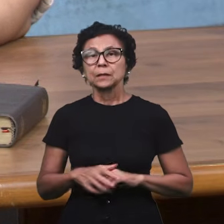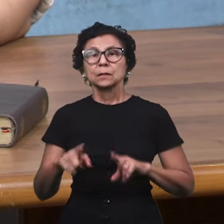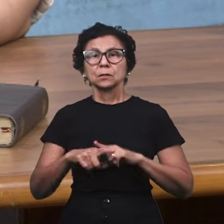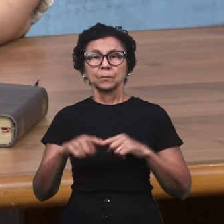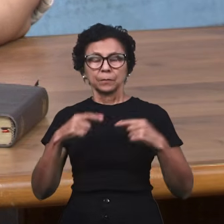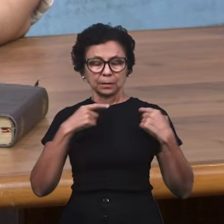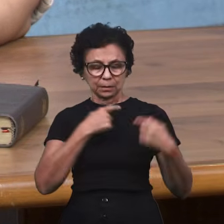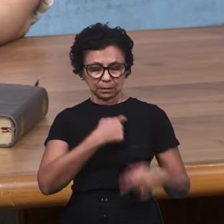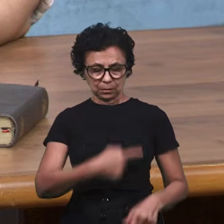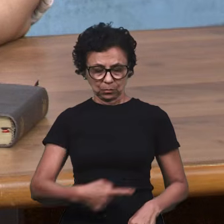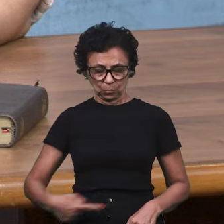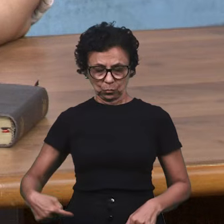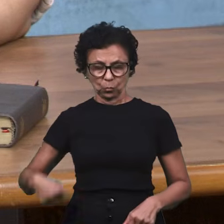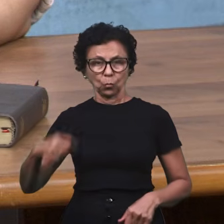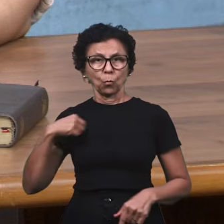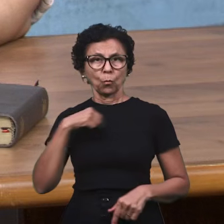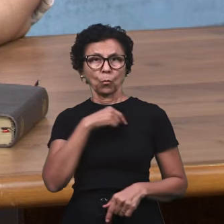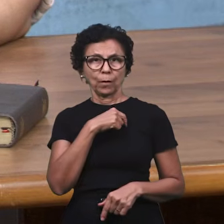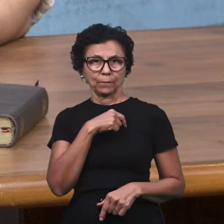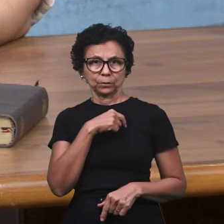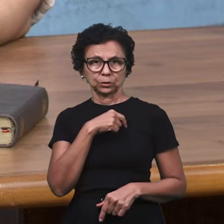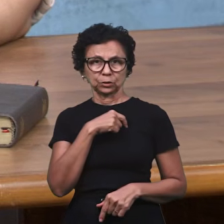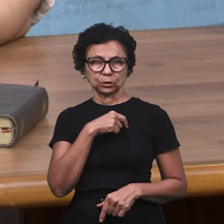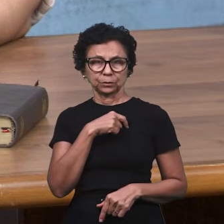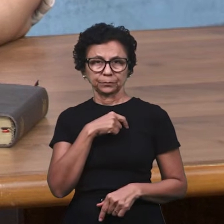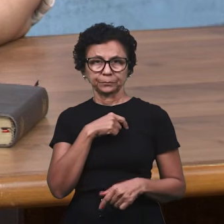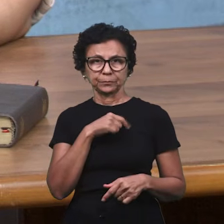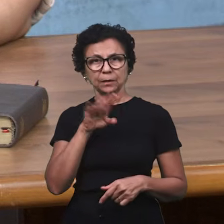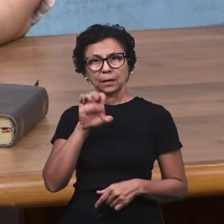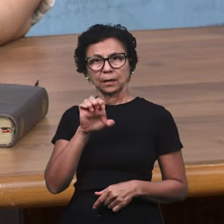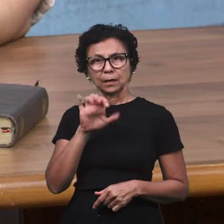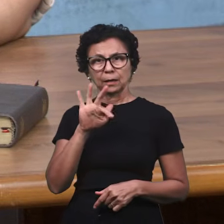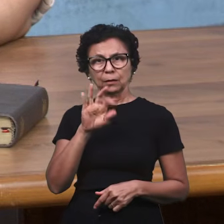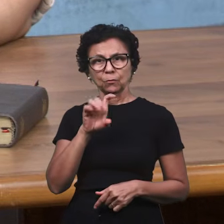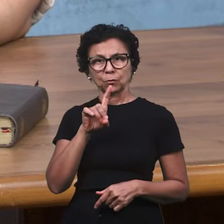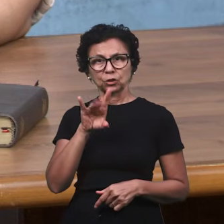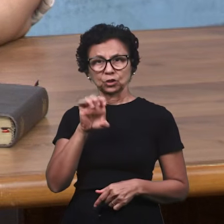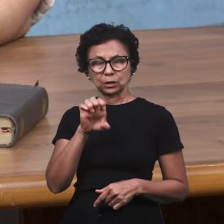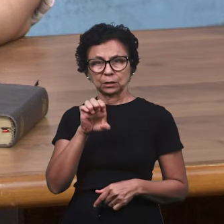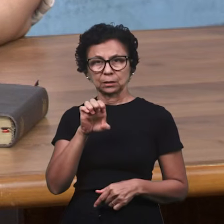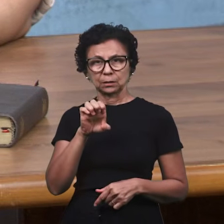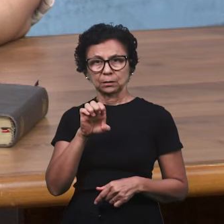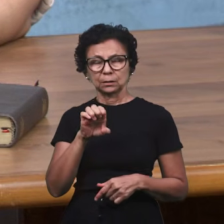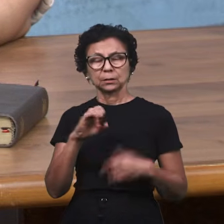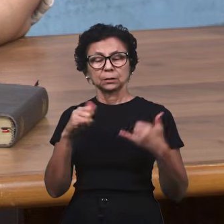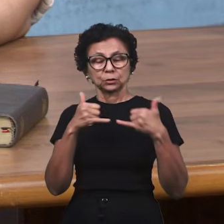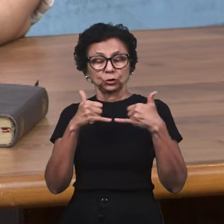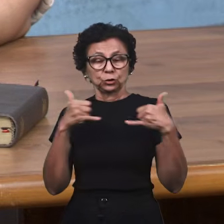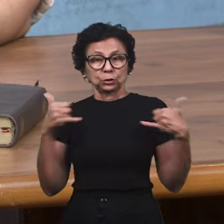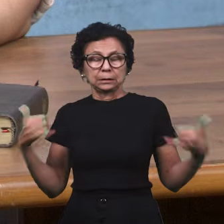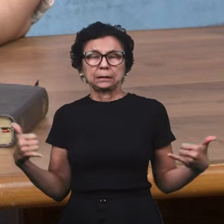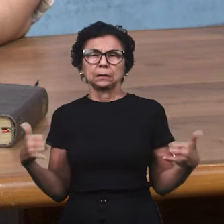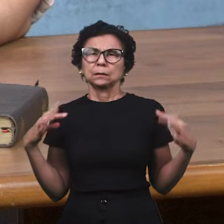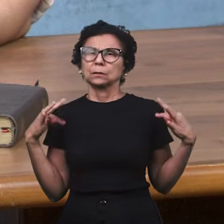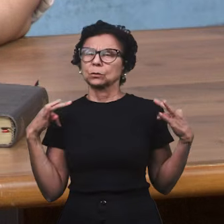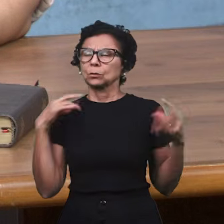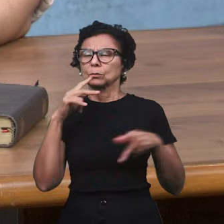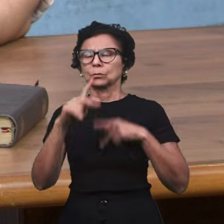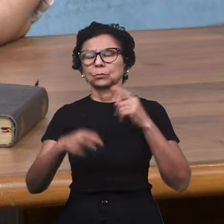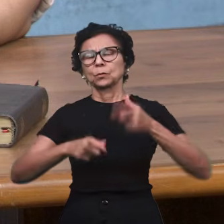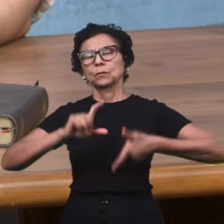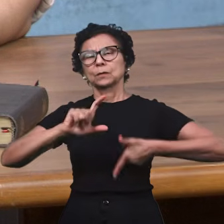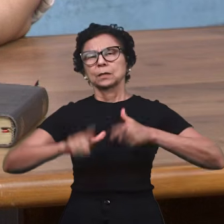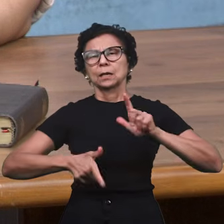de linho. E todo Israel fez subir a arca do concerto do